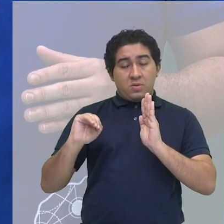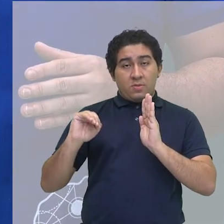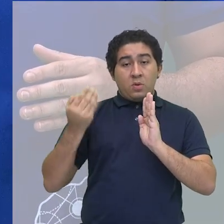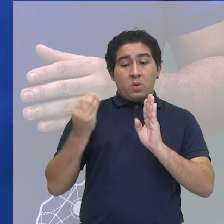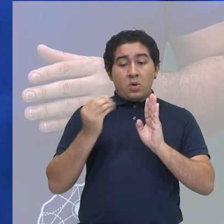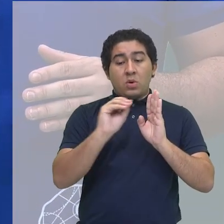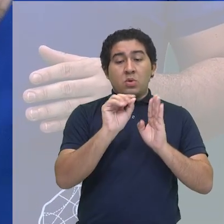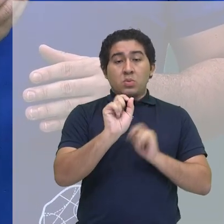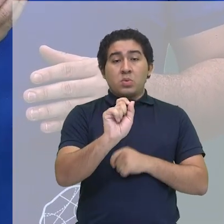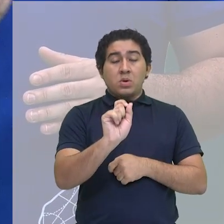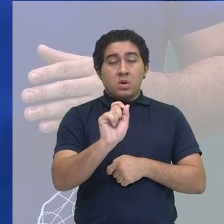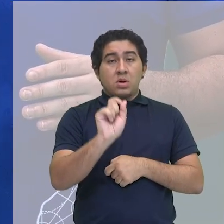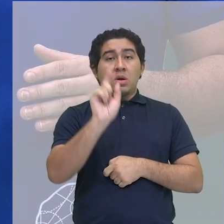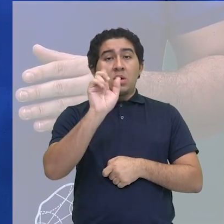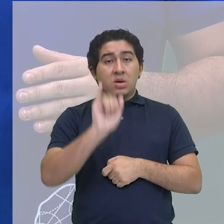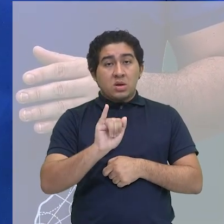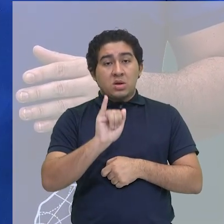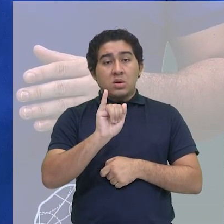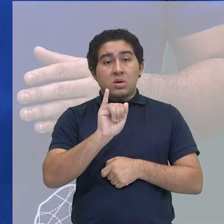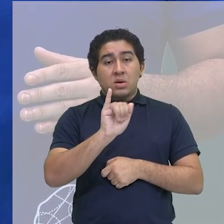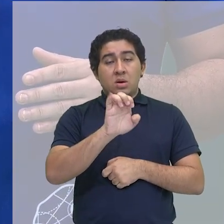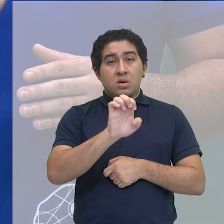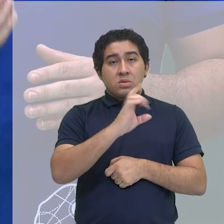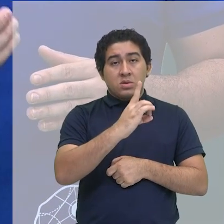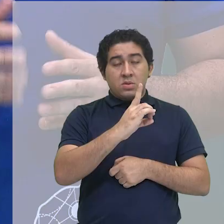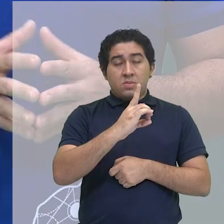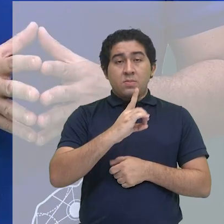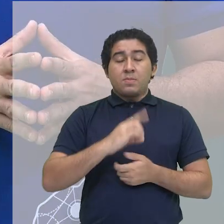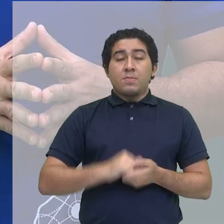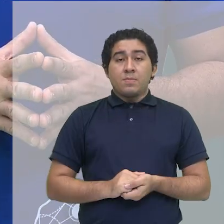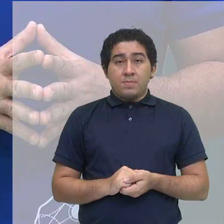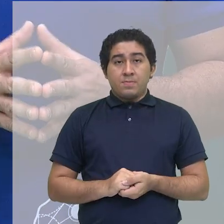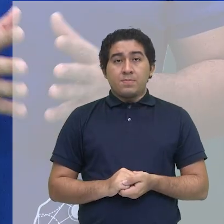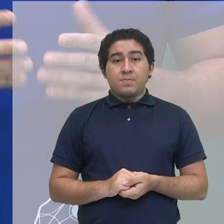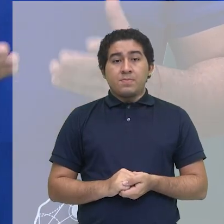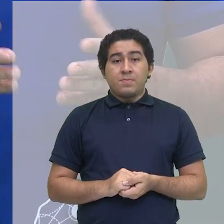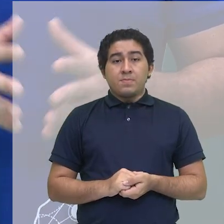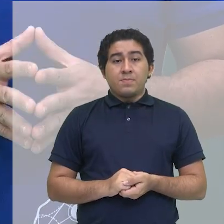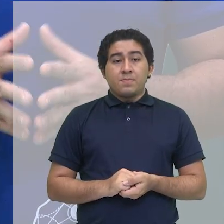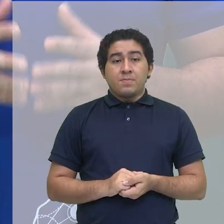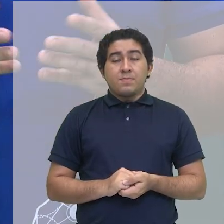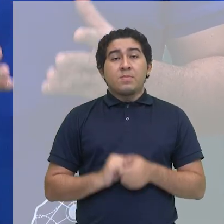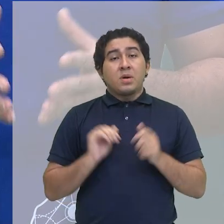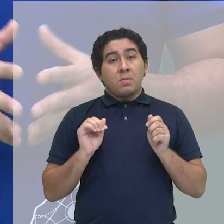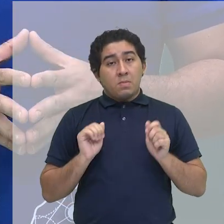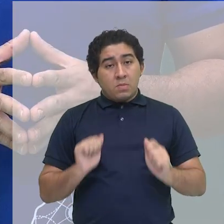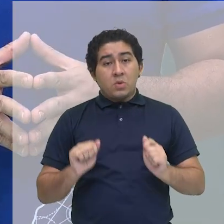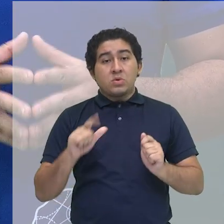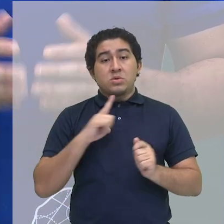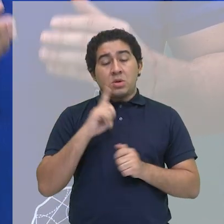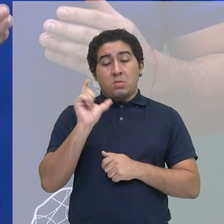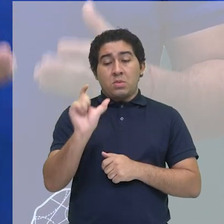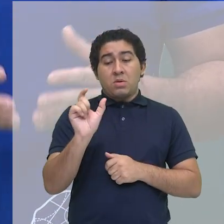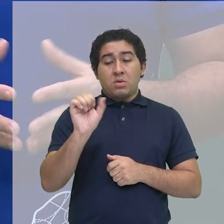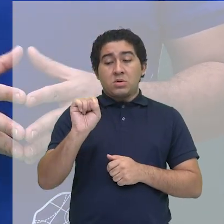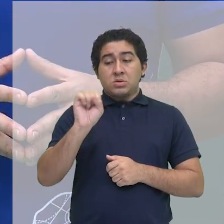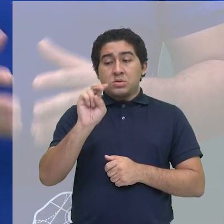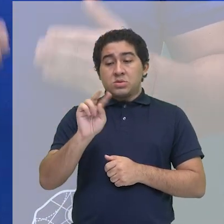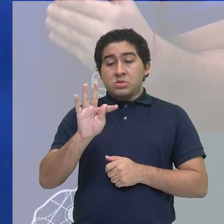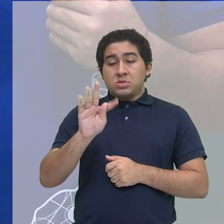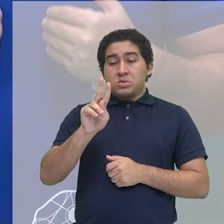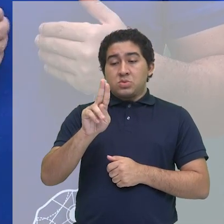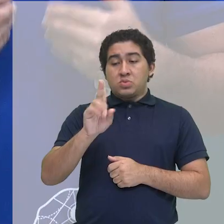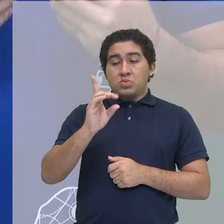e acrescentar o ied, ok? E aí eu falo studied.